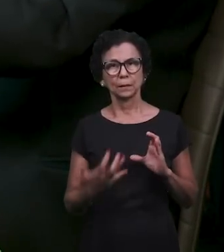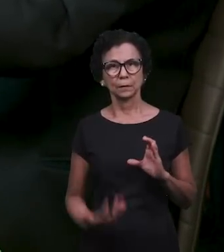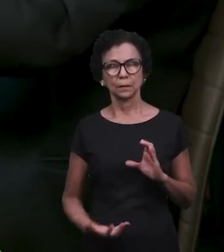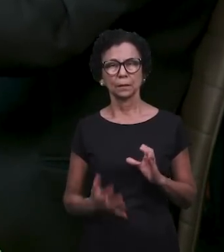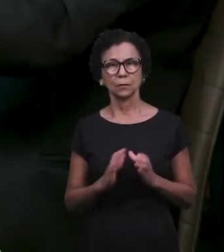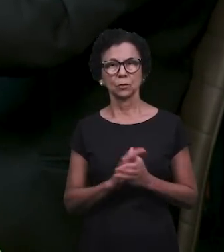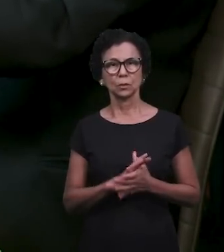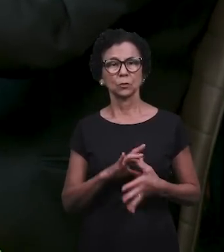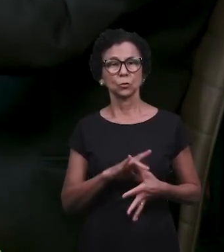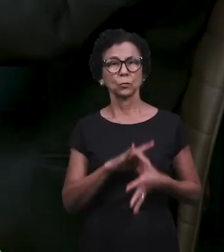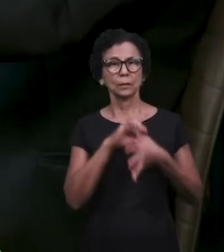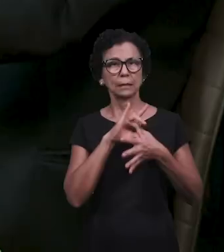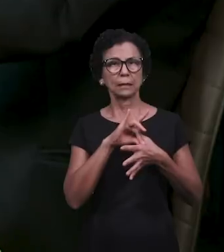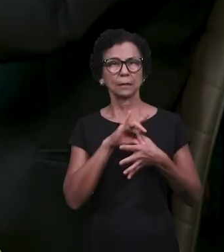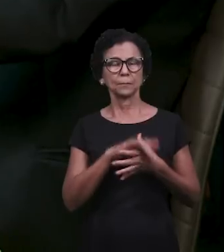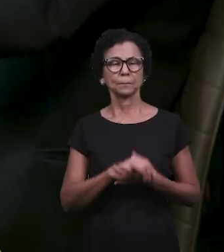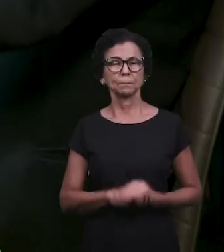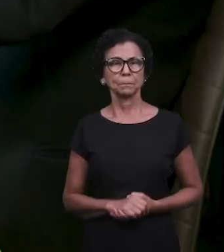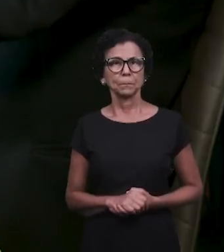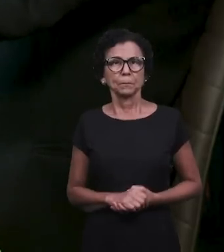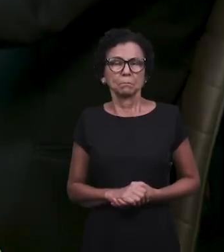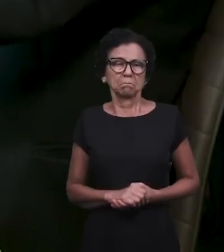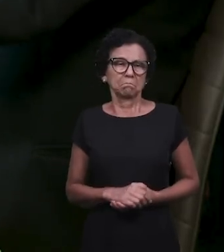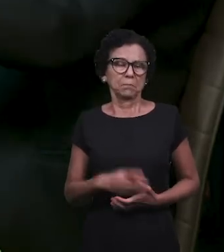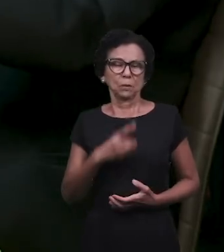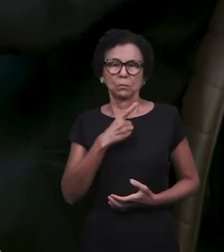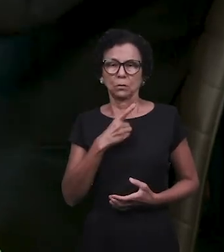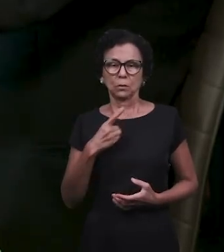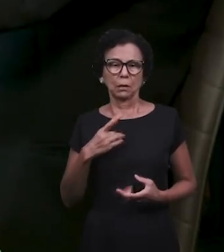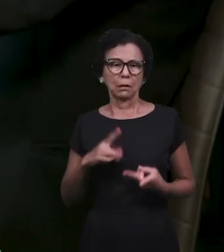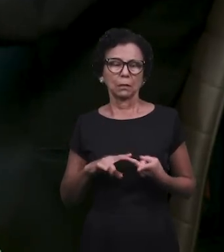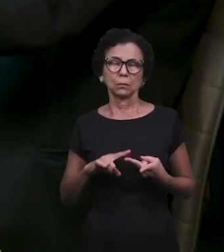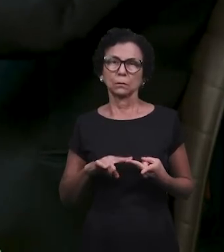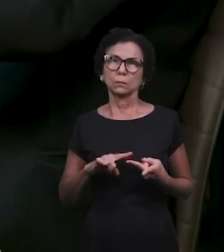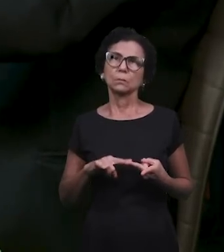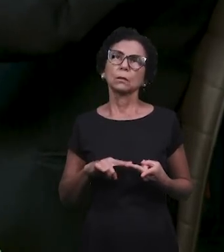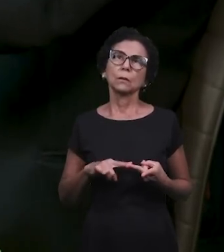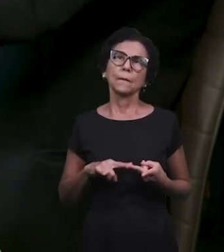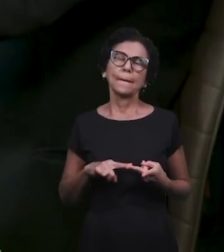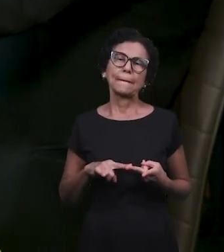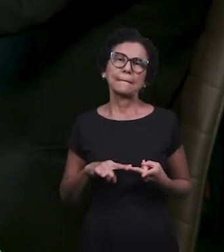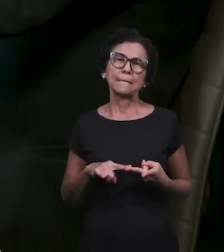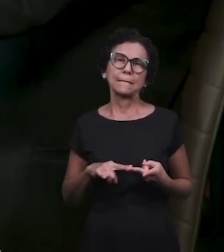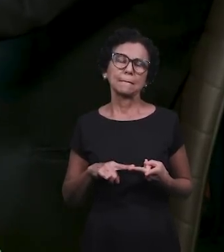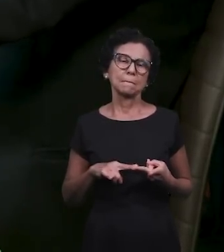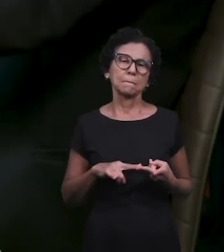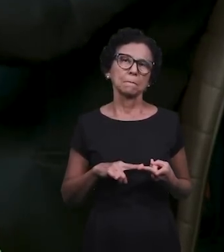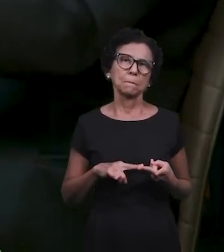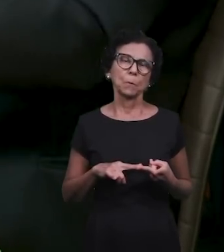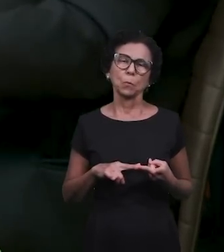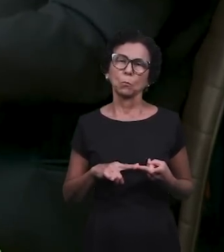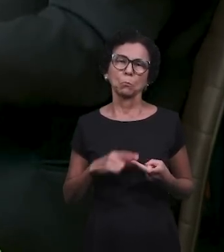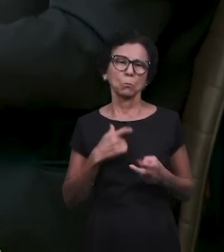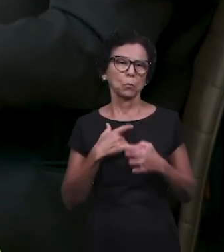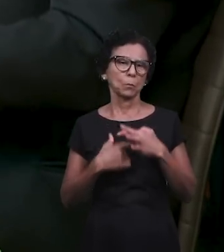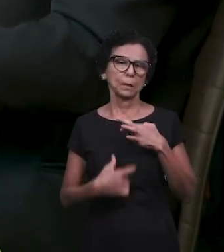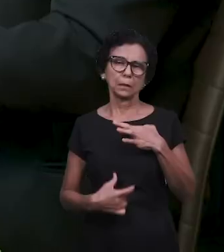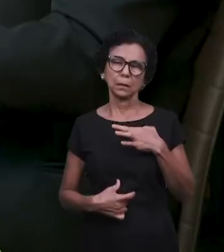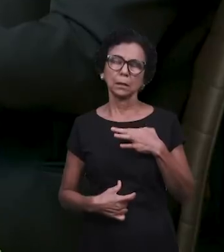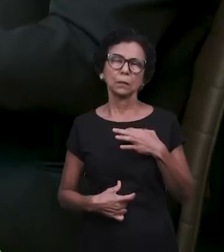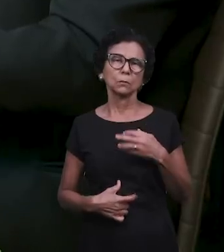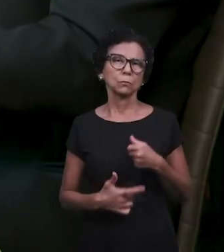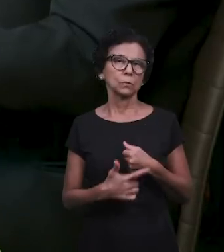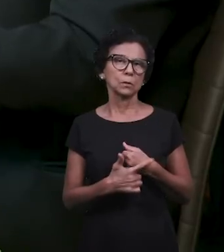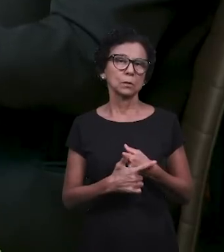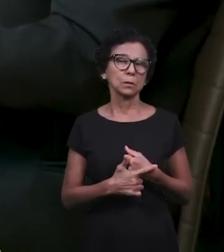frente. Então, seja um diácono, seja hoje, falando de hoje na nossa vida, seja um obreiro, o Senhor mostra aqui